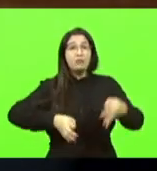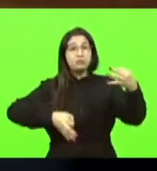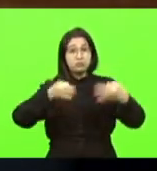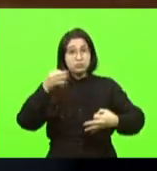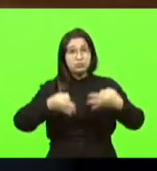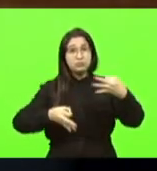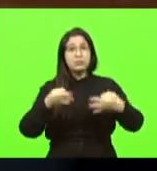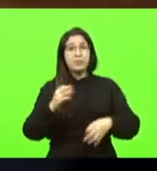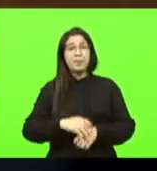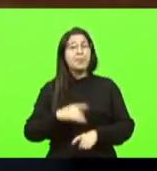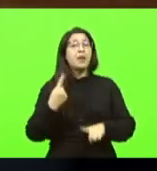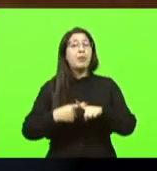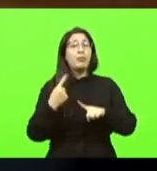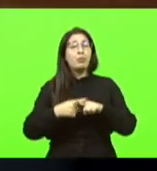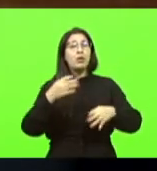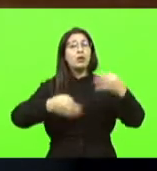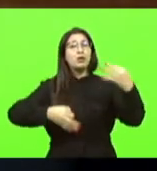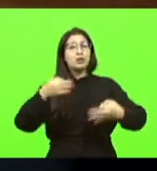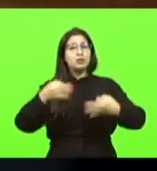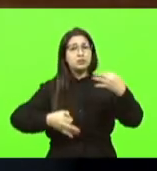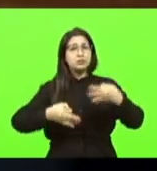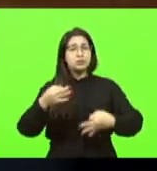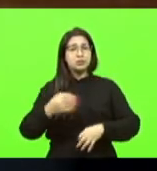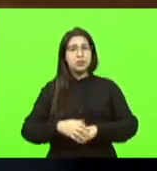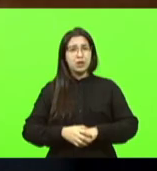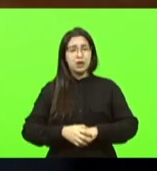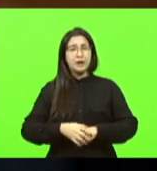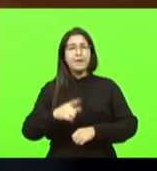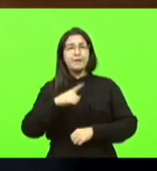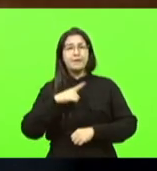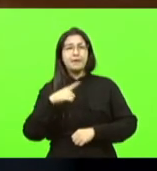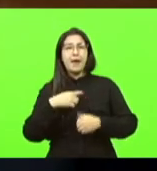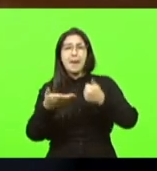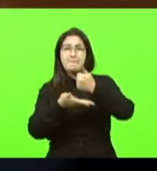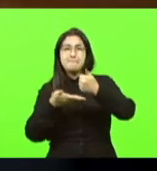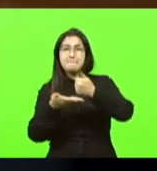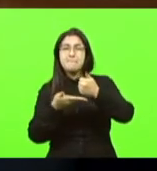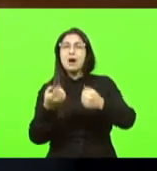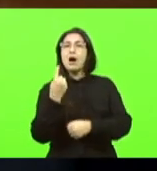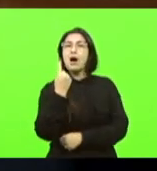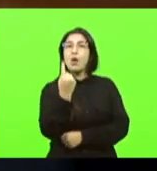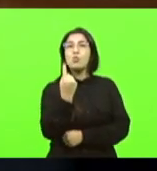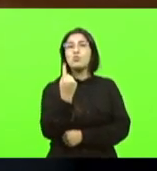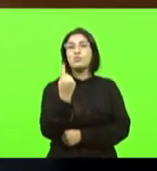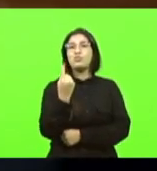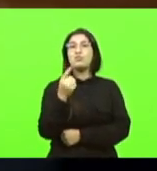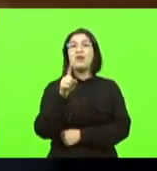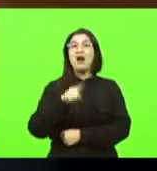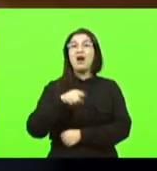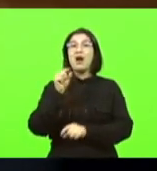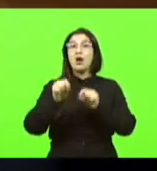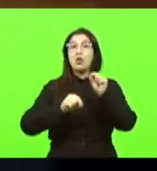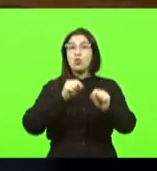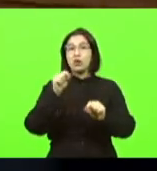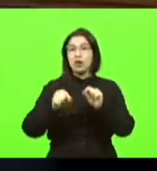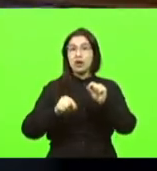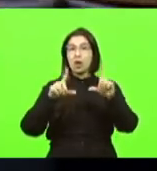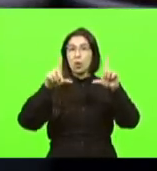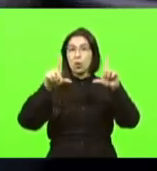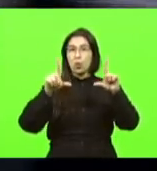por quê que vai ser judicializada porque nós temos um princípio que é o princípio da irredutibilidade